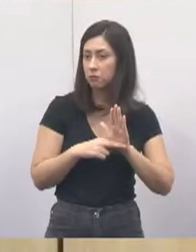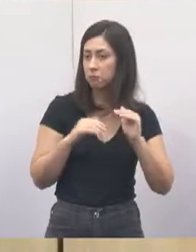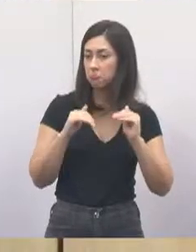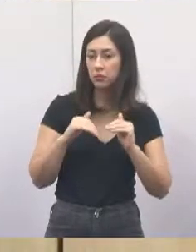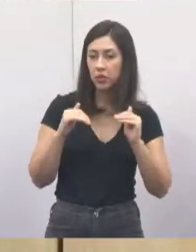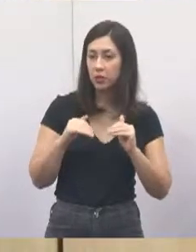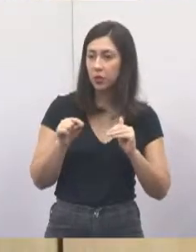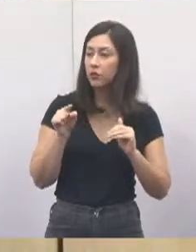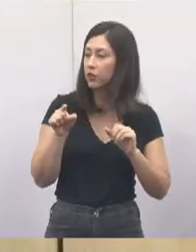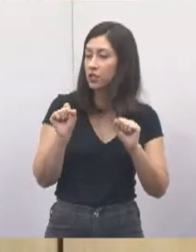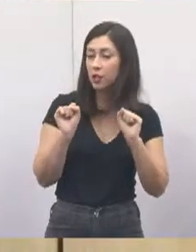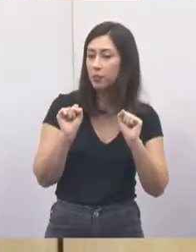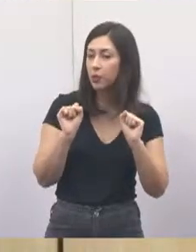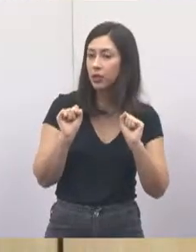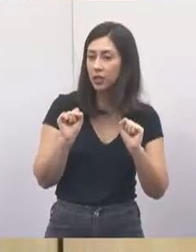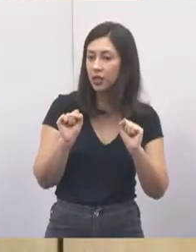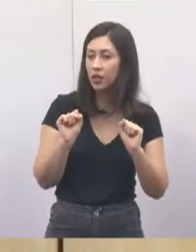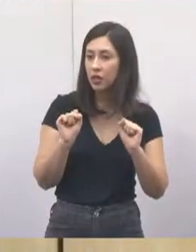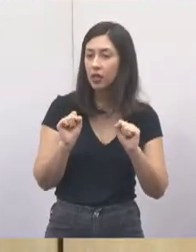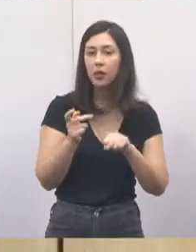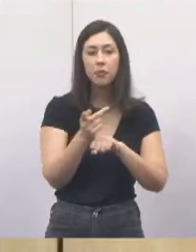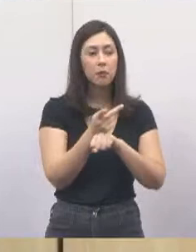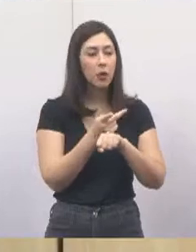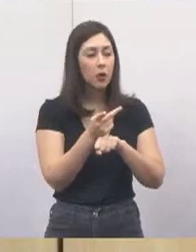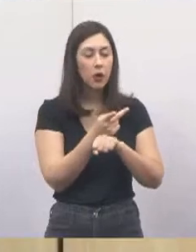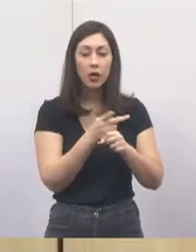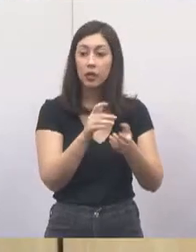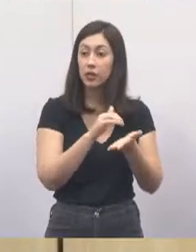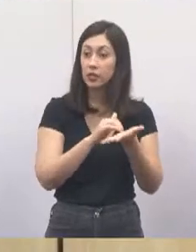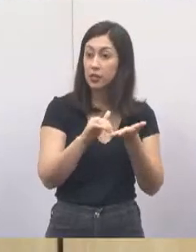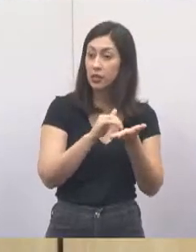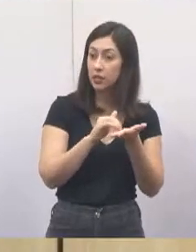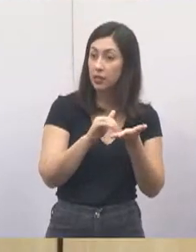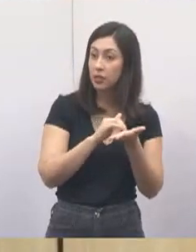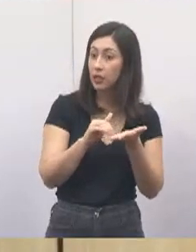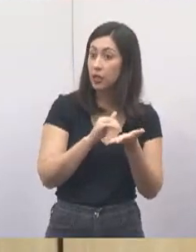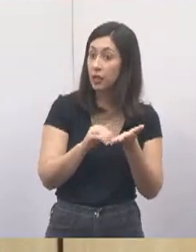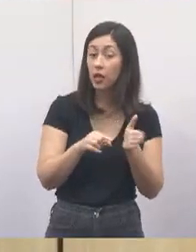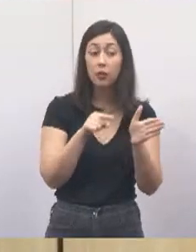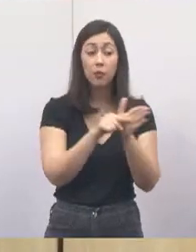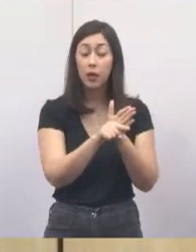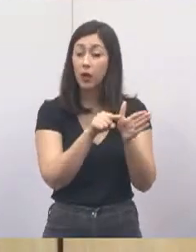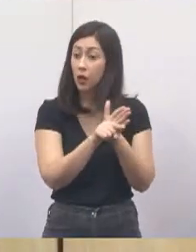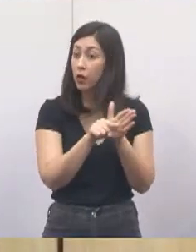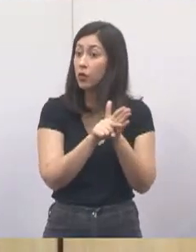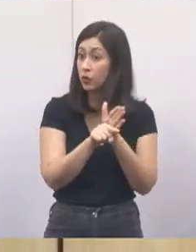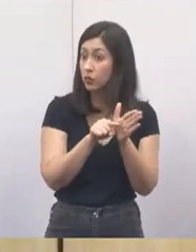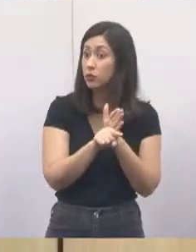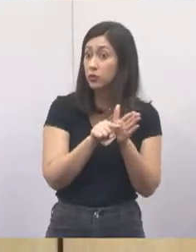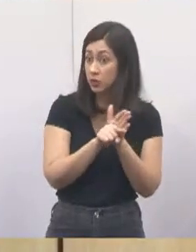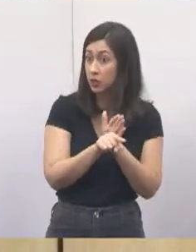vossa senhoria poderia ter procurado a secretaria buscando se orientar